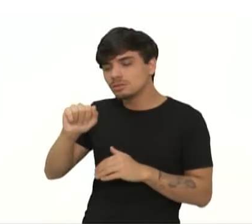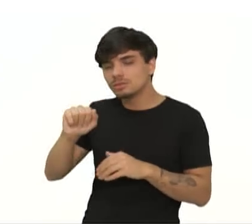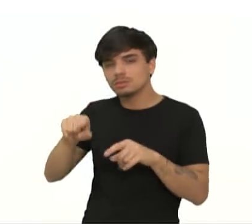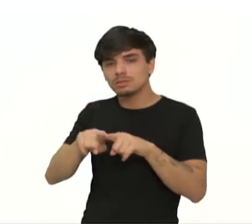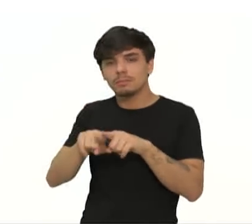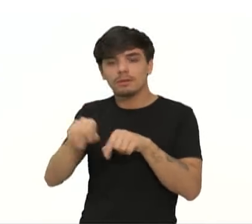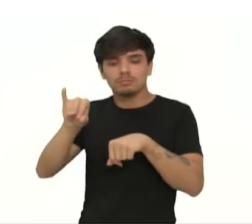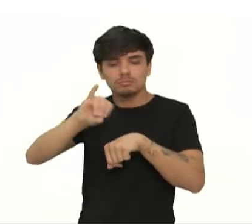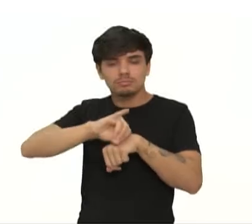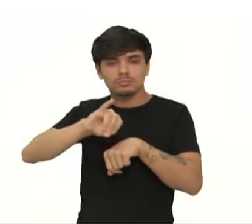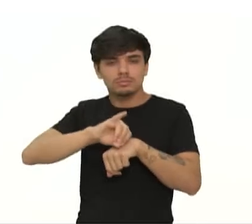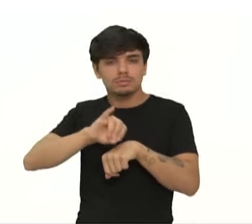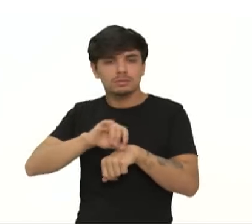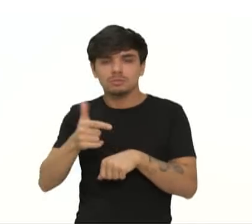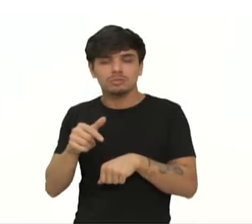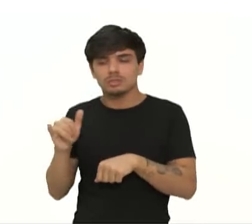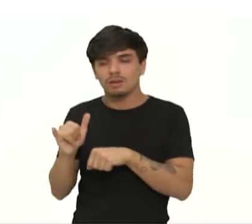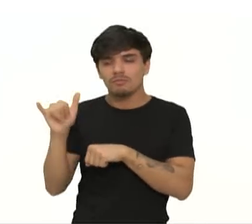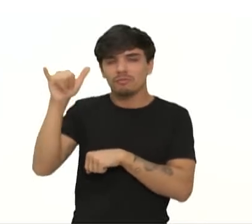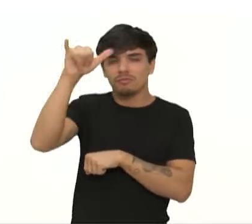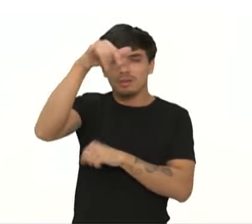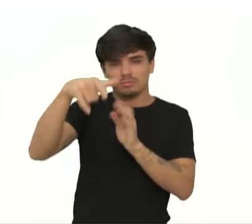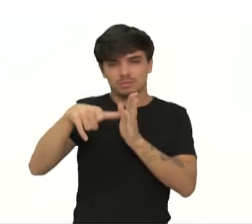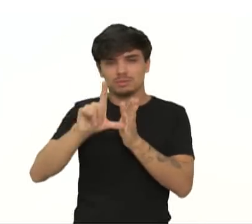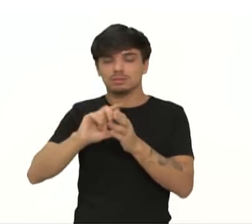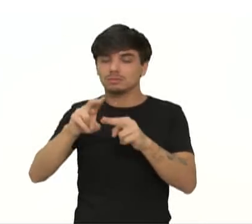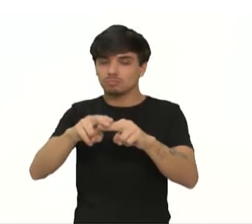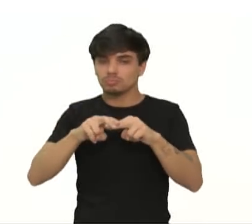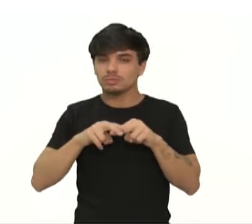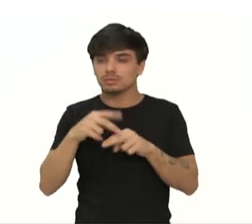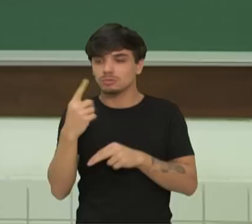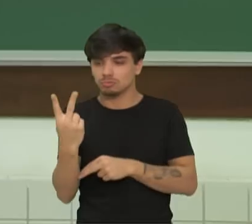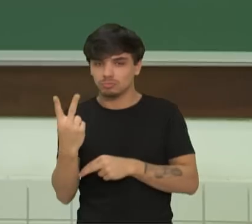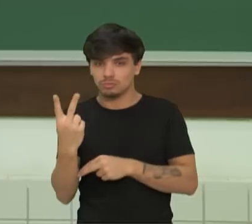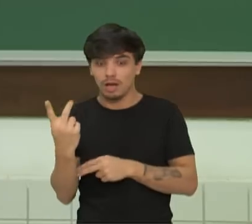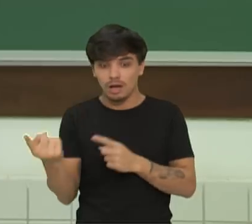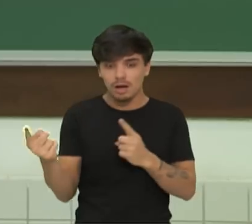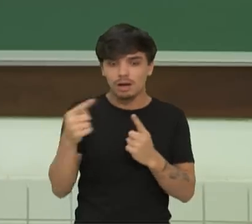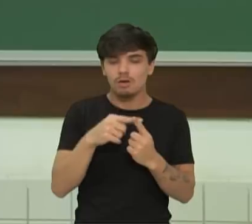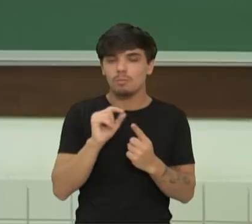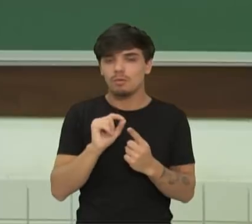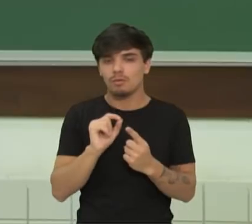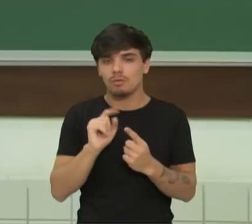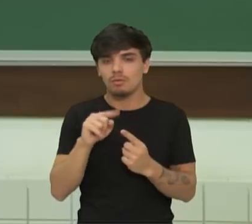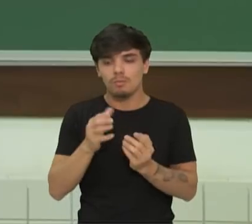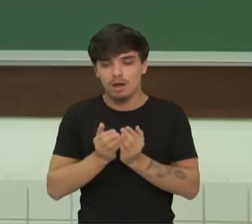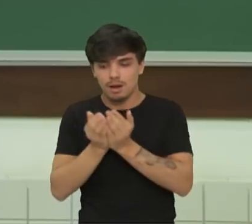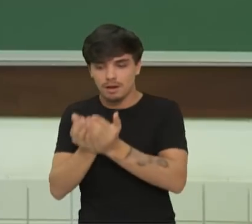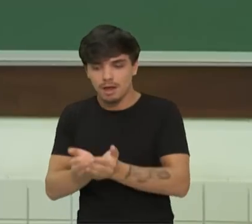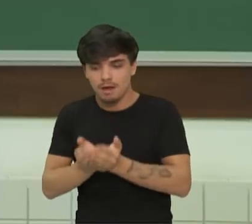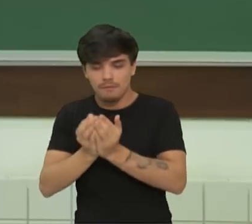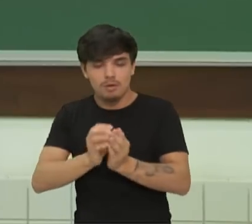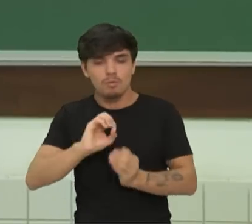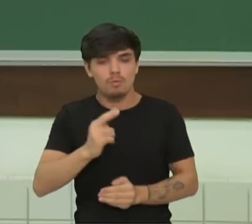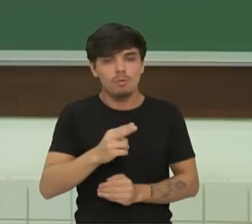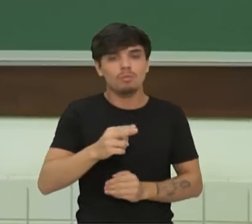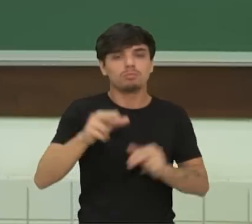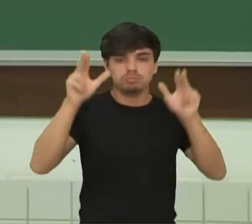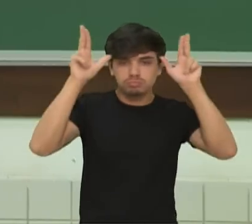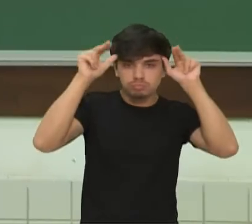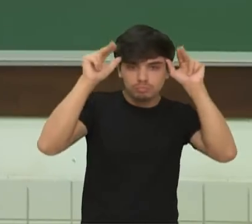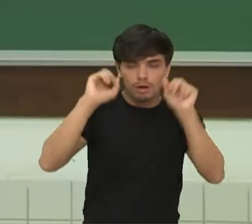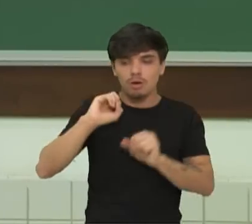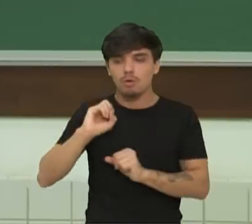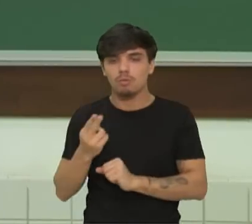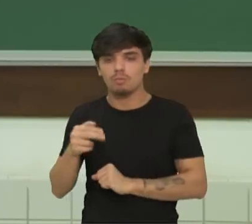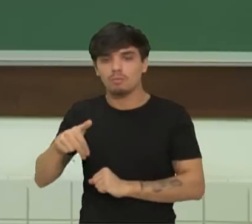Ocidentais. Não existia avião, né, galerinha? Então, de duas uma. Lembra que a professora falou ou era navio, ou era cavalo, ou era pé? Bem,